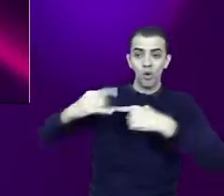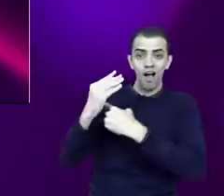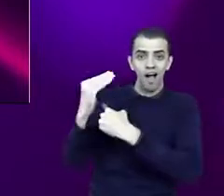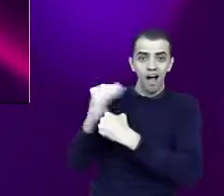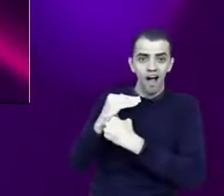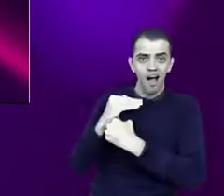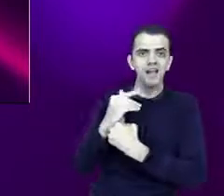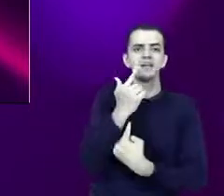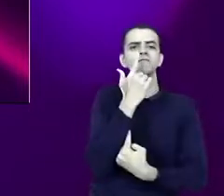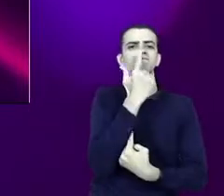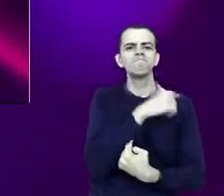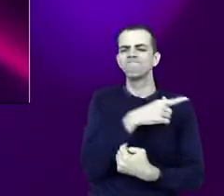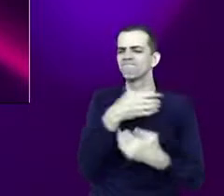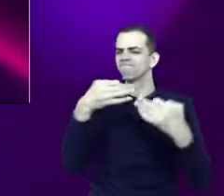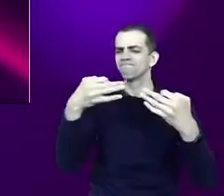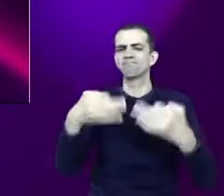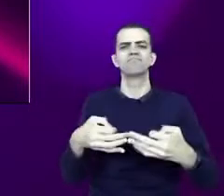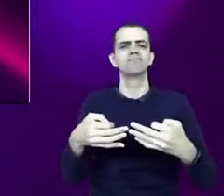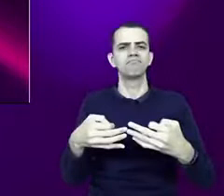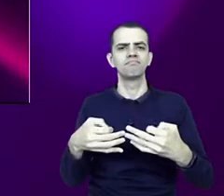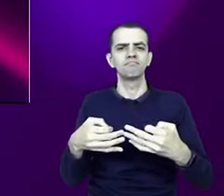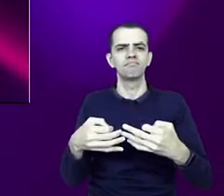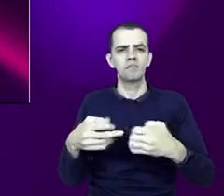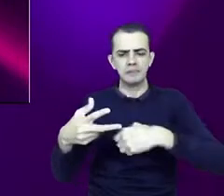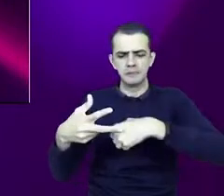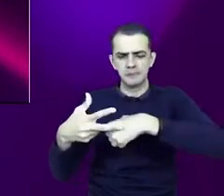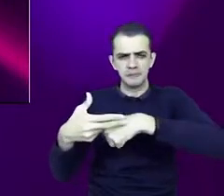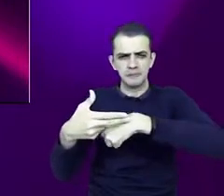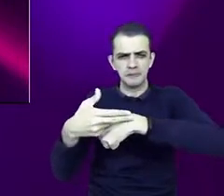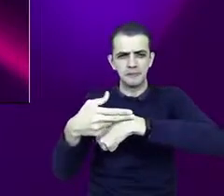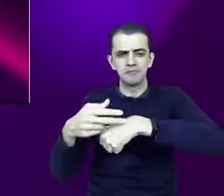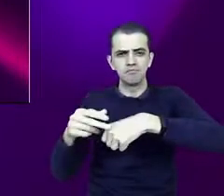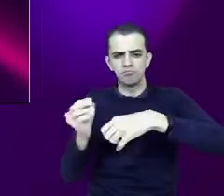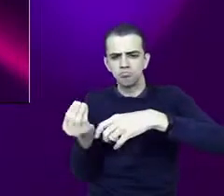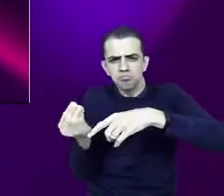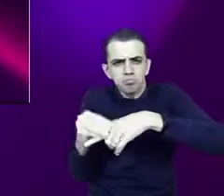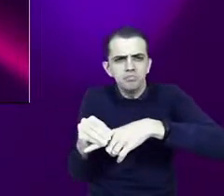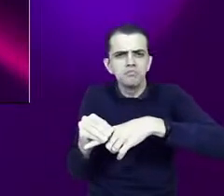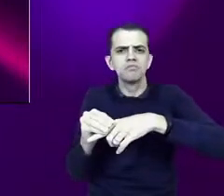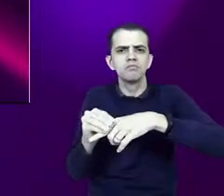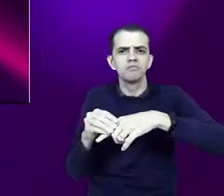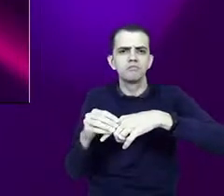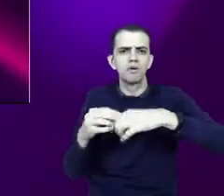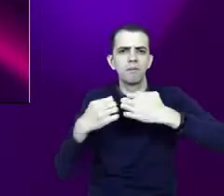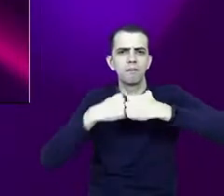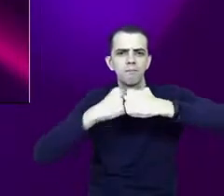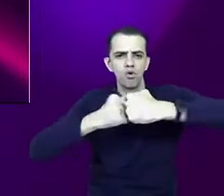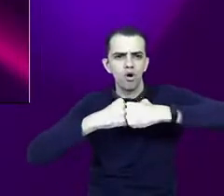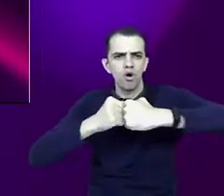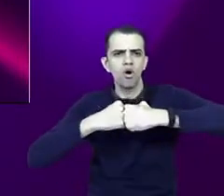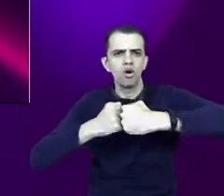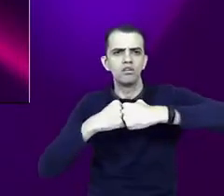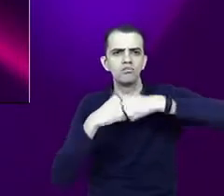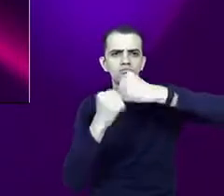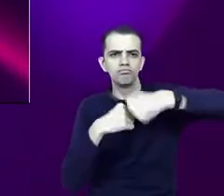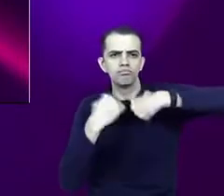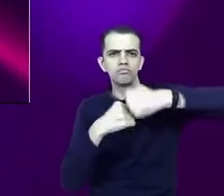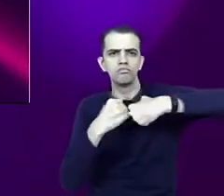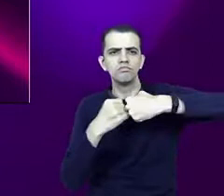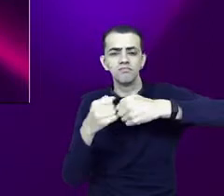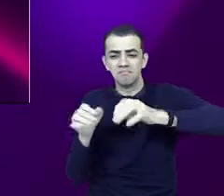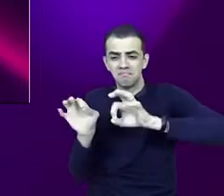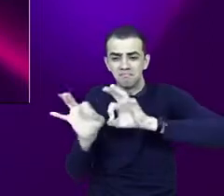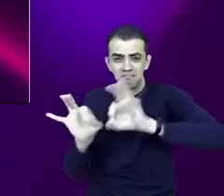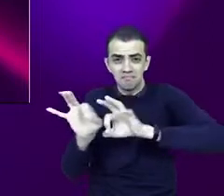uma precisão melhor. E nós sabemos que esse correto posicionamento vai amplificar